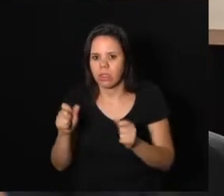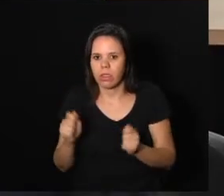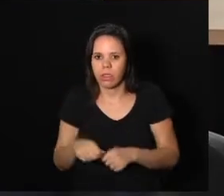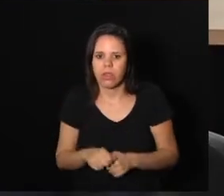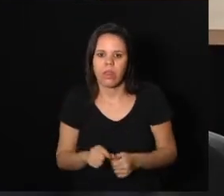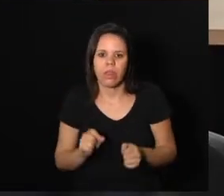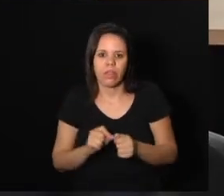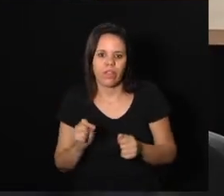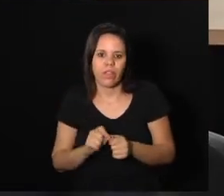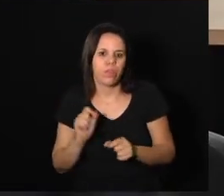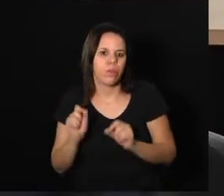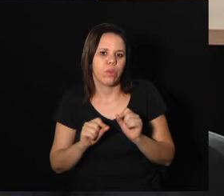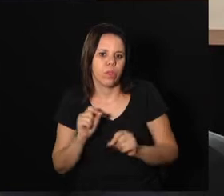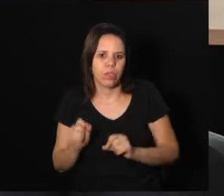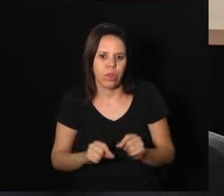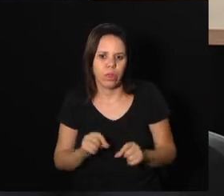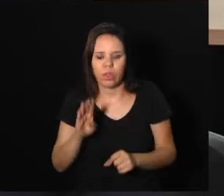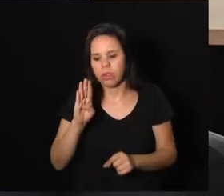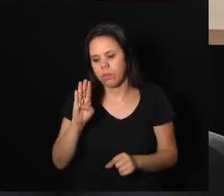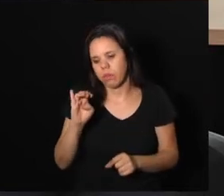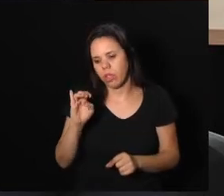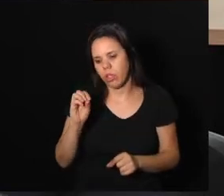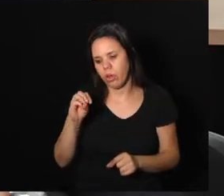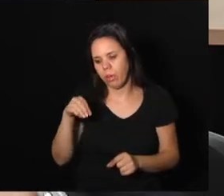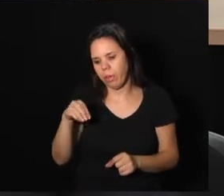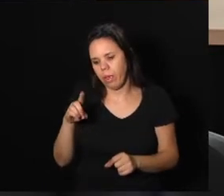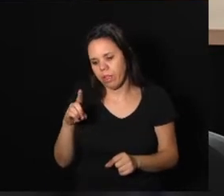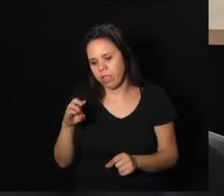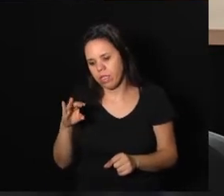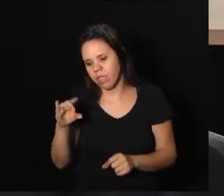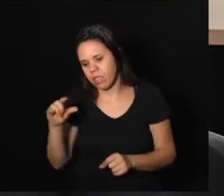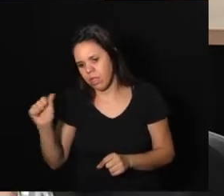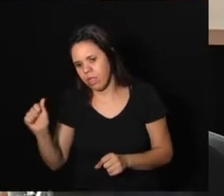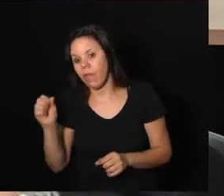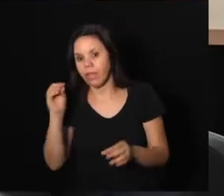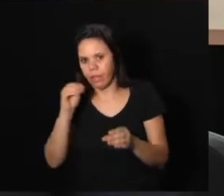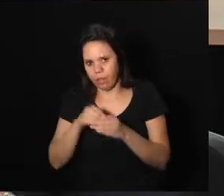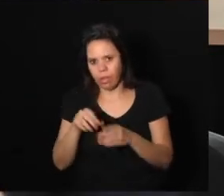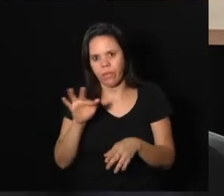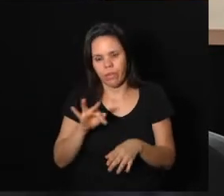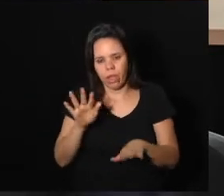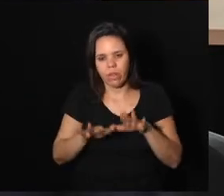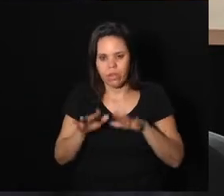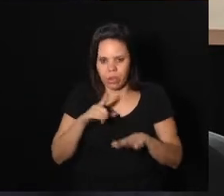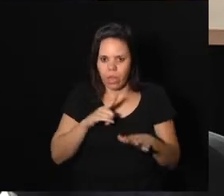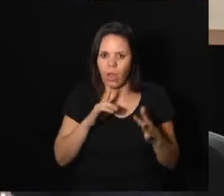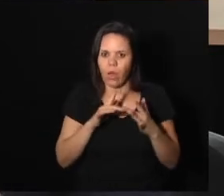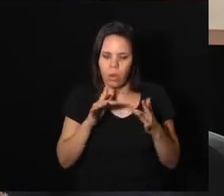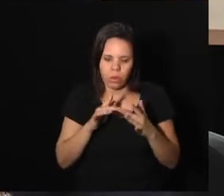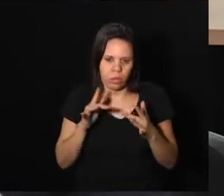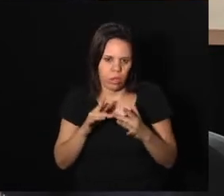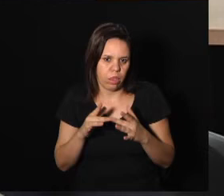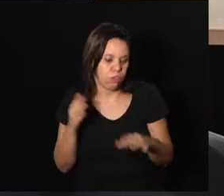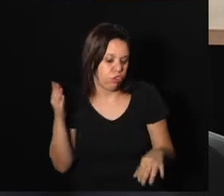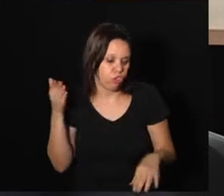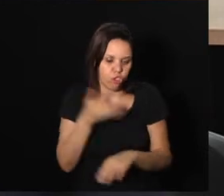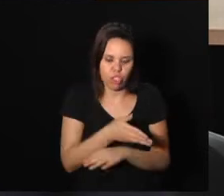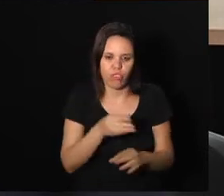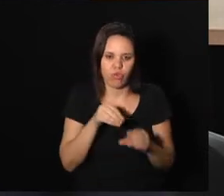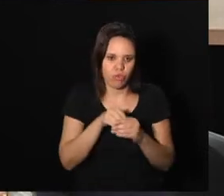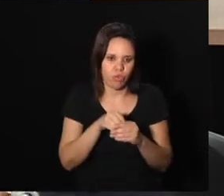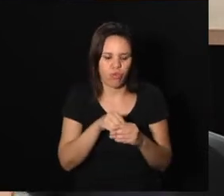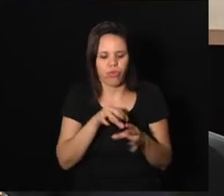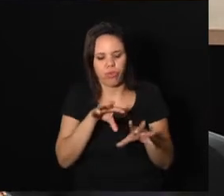lá, a pessoa faz uma biomedicina, lógico, dentro da faculdade acaba entrando em contato com isso, mas ele não vai entrar em contato direto com